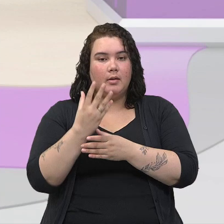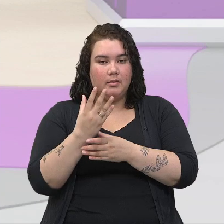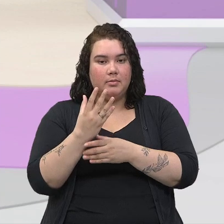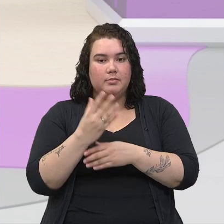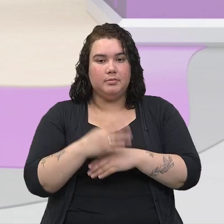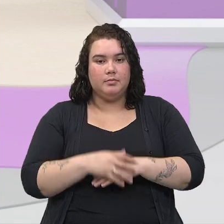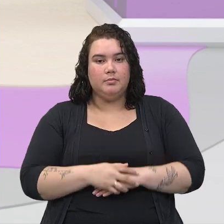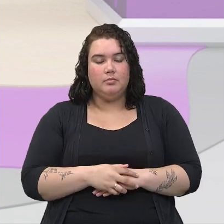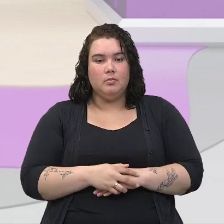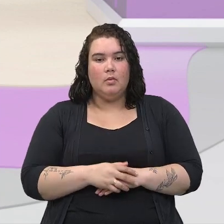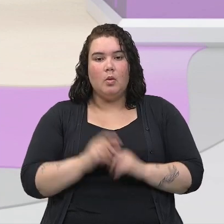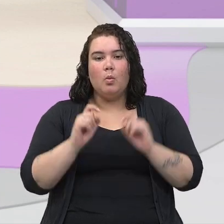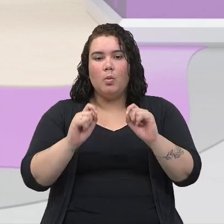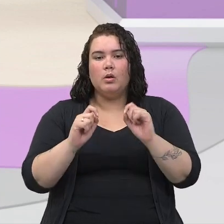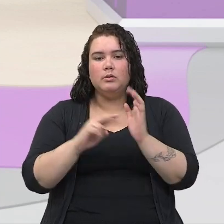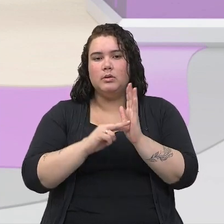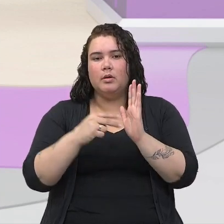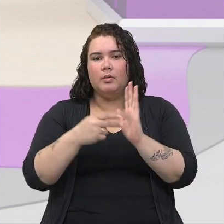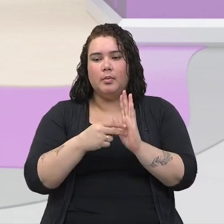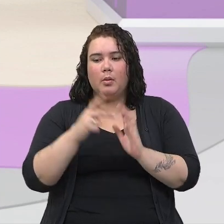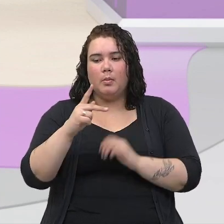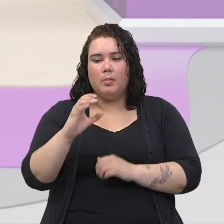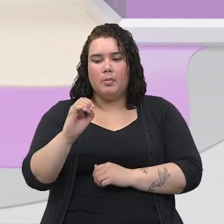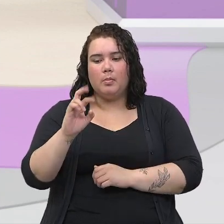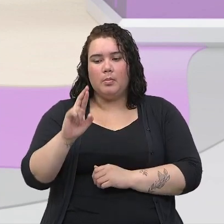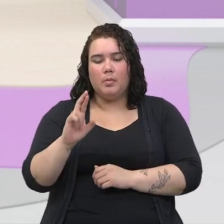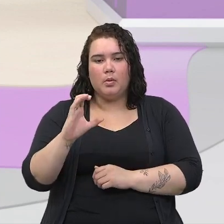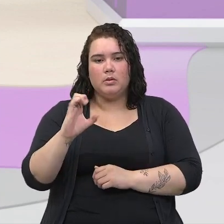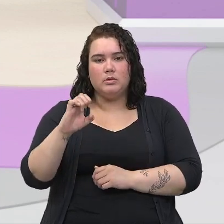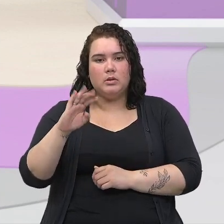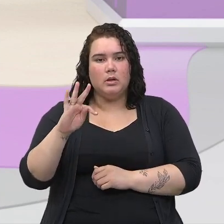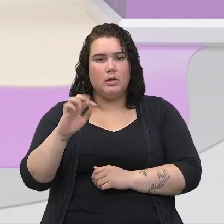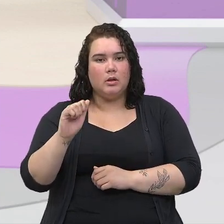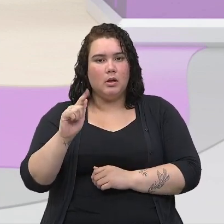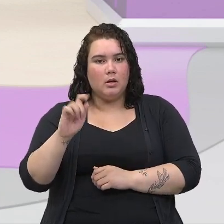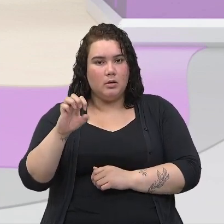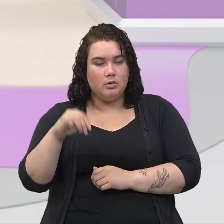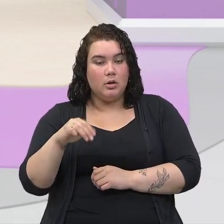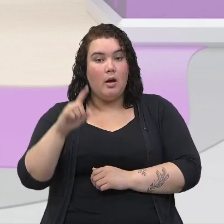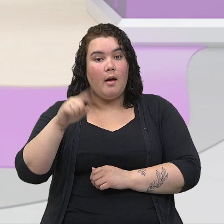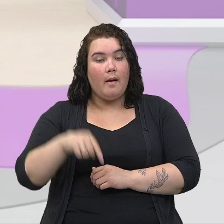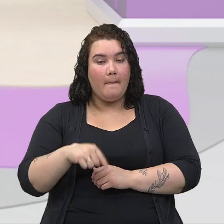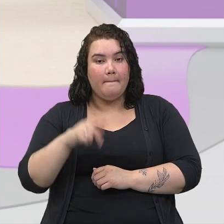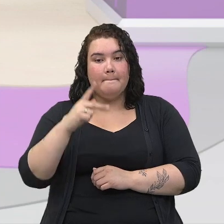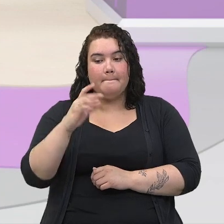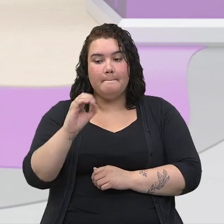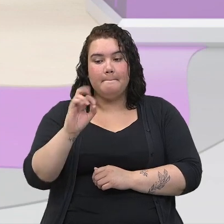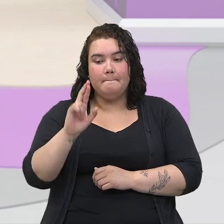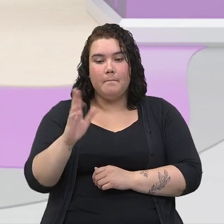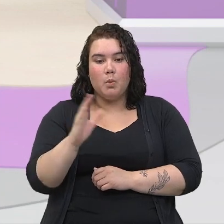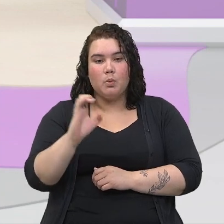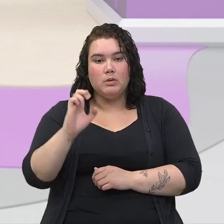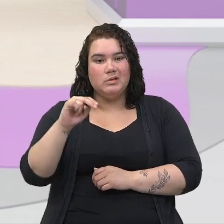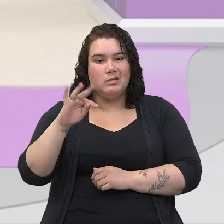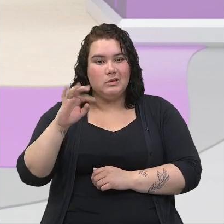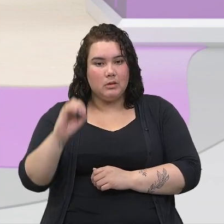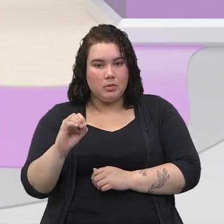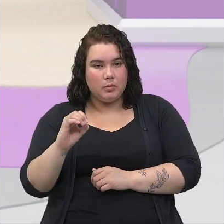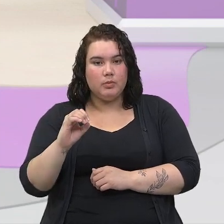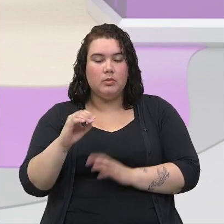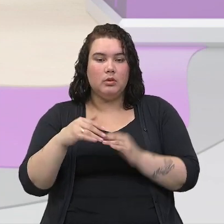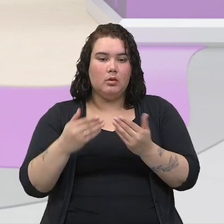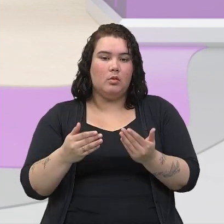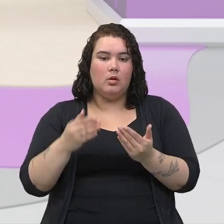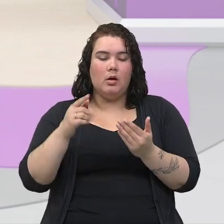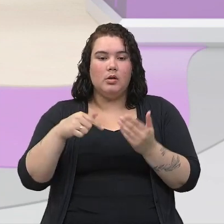Simplesmente, o que é porcentagem? É por 100%. Então, inicialmente, ele era representado simplesmente pela